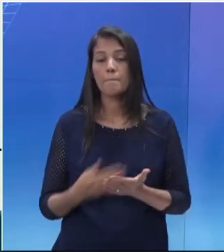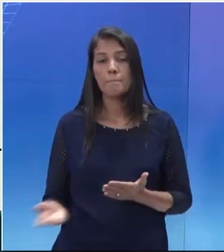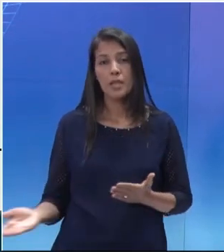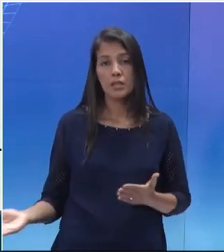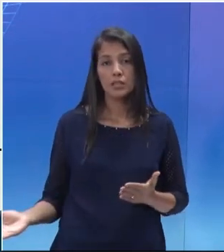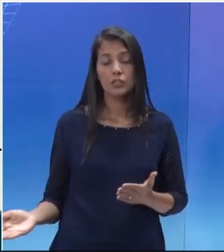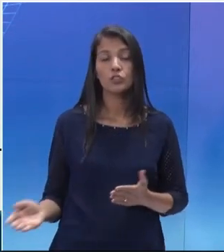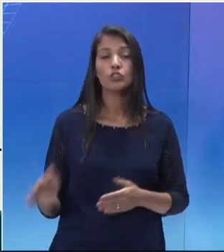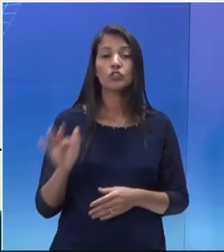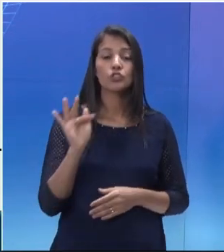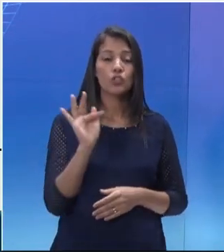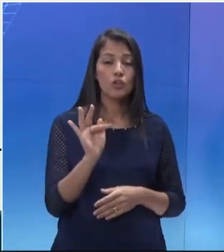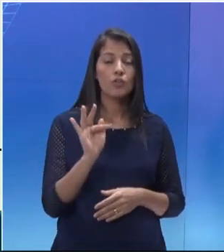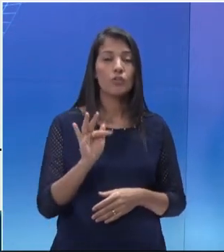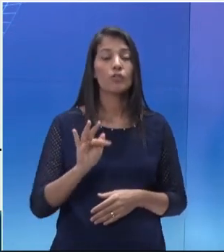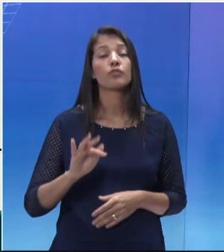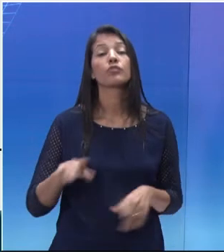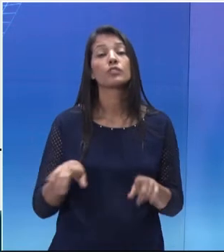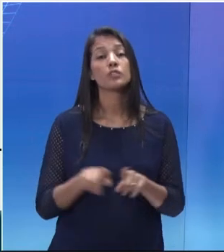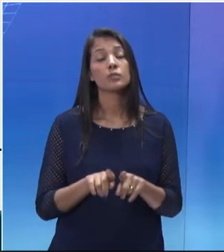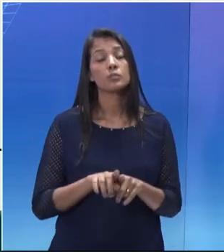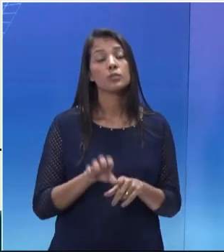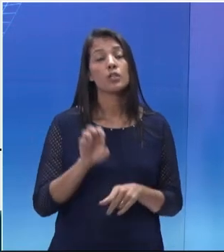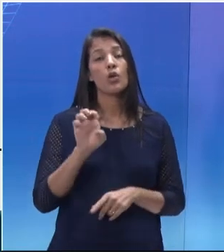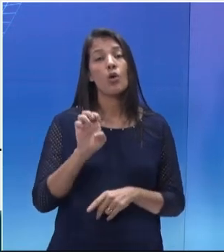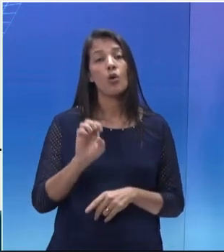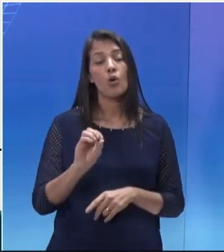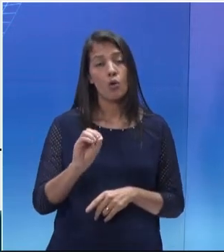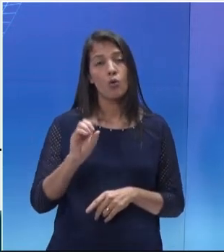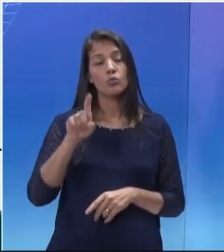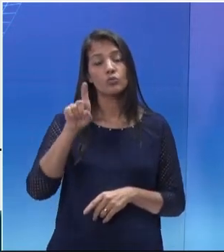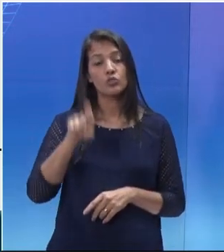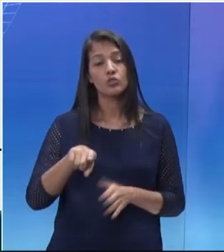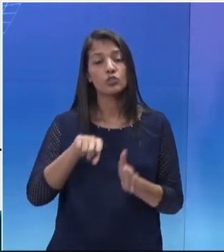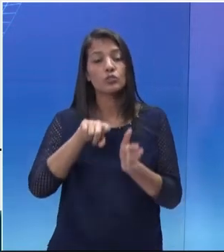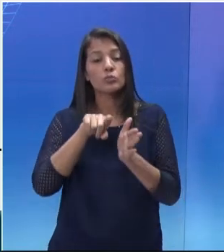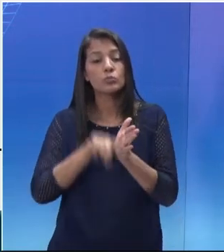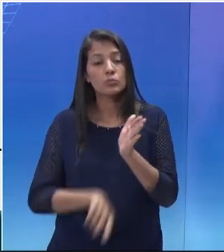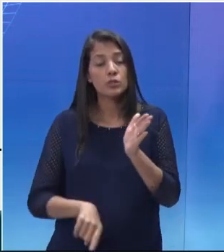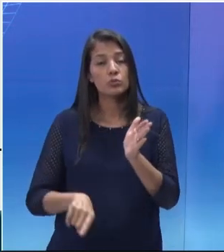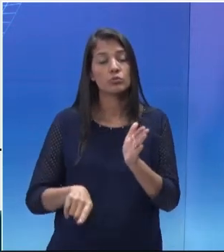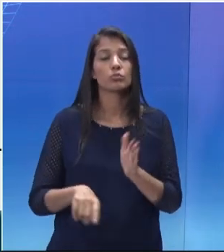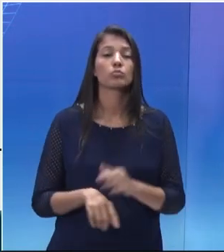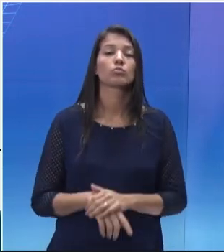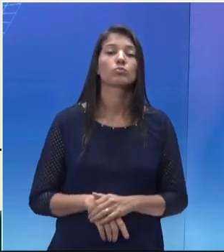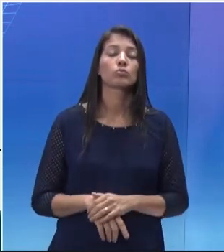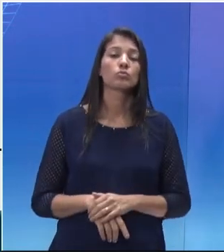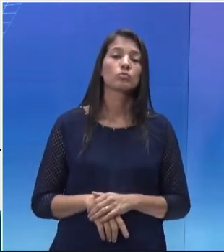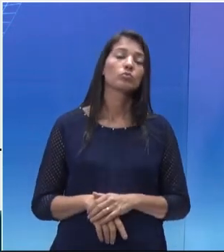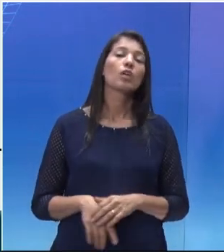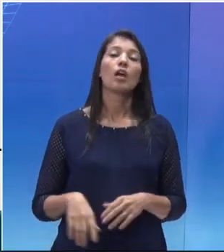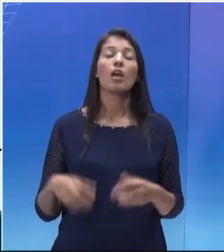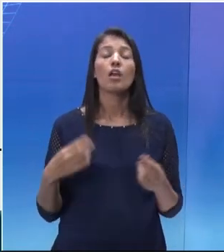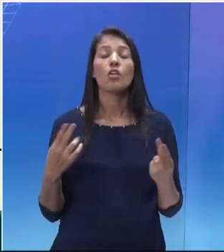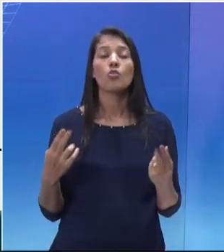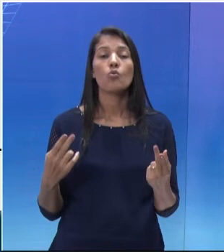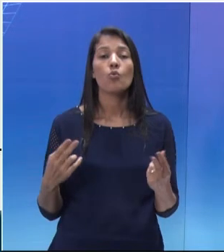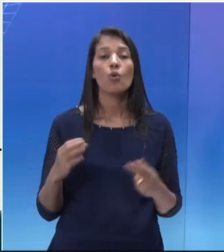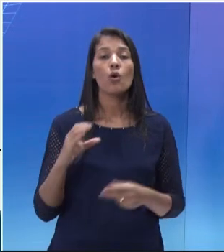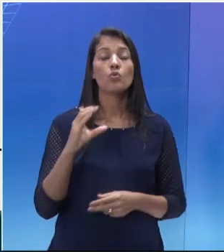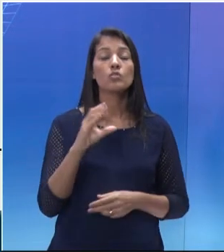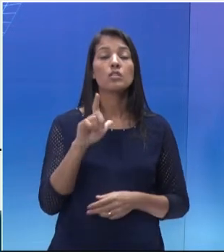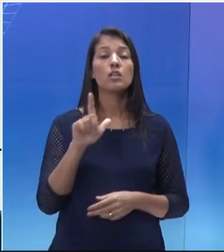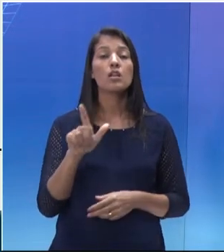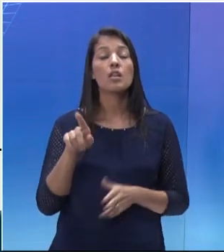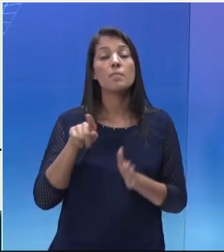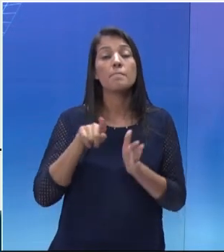o OH-. Os demais ânions ganham prioridade em relação ao OH-. E é o nosso